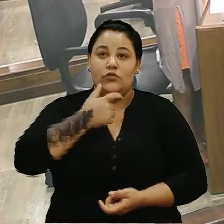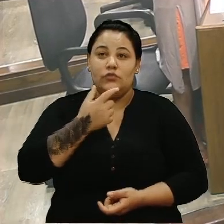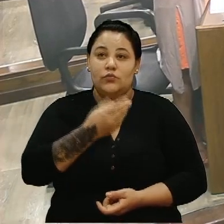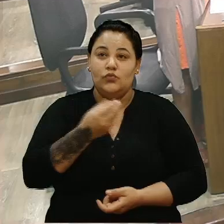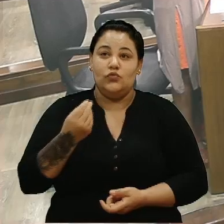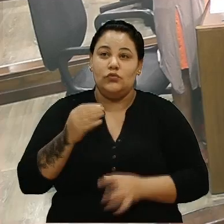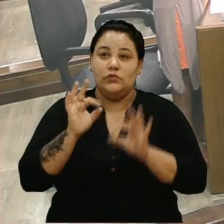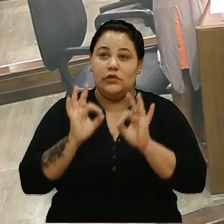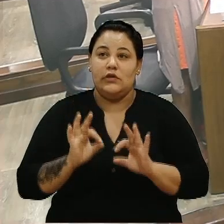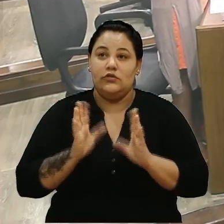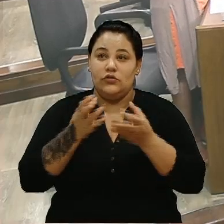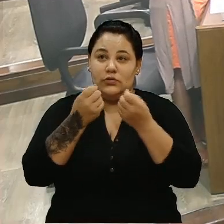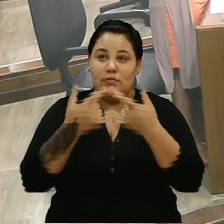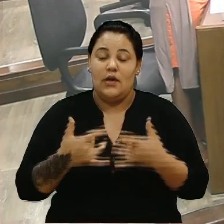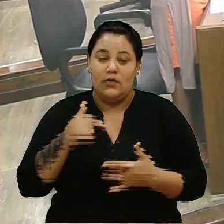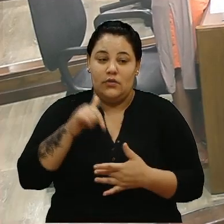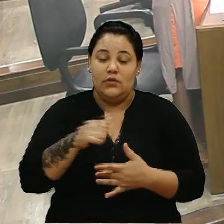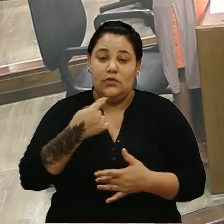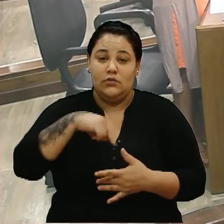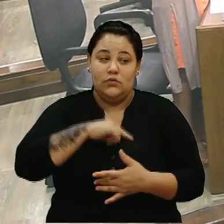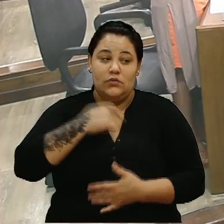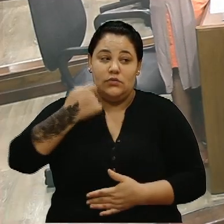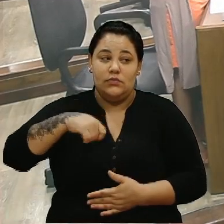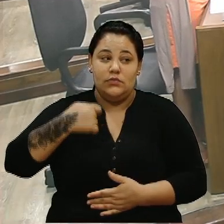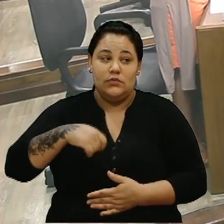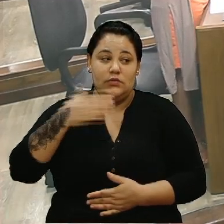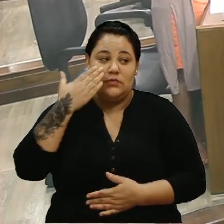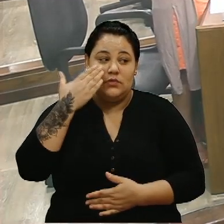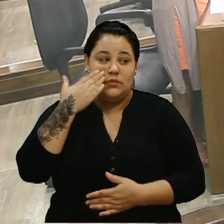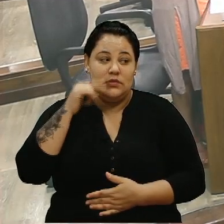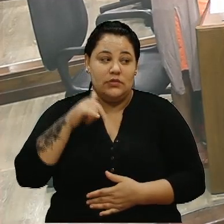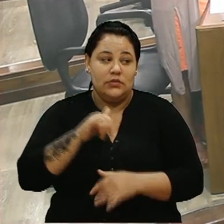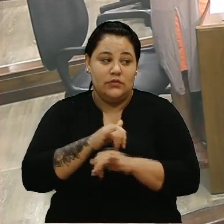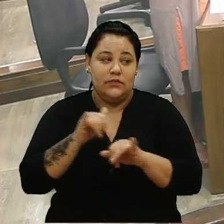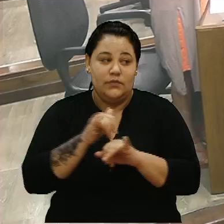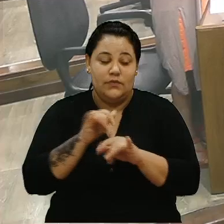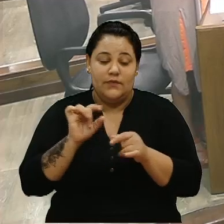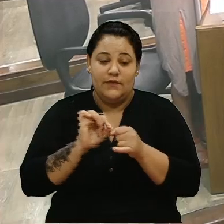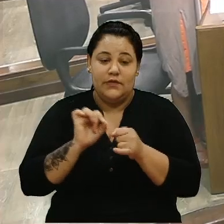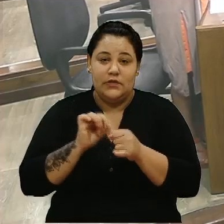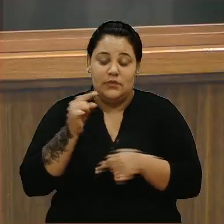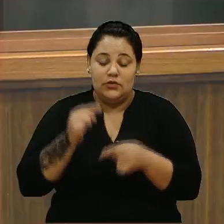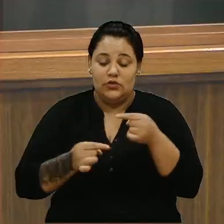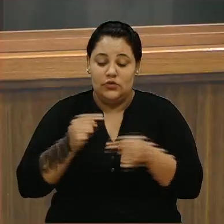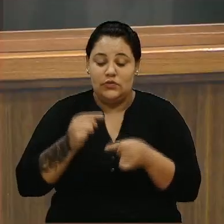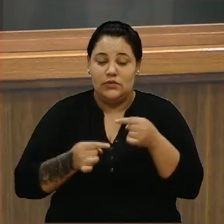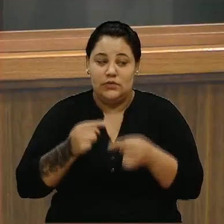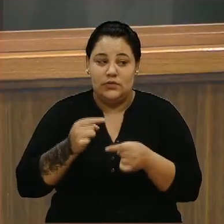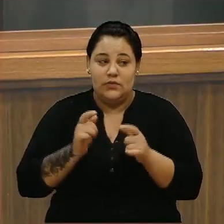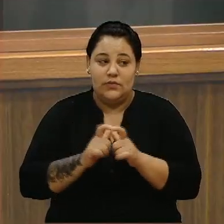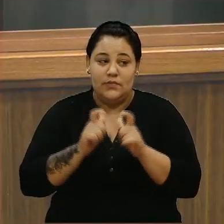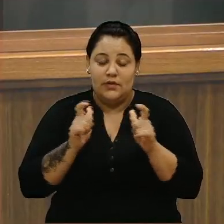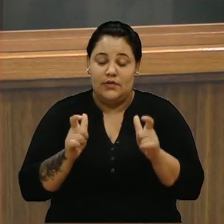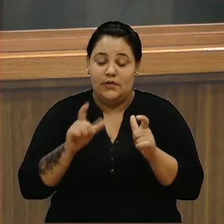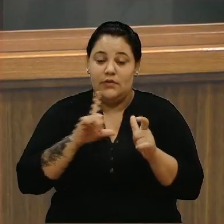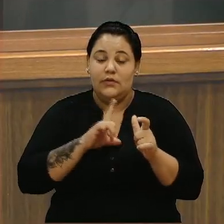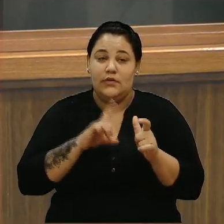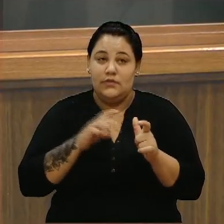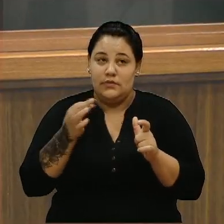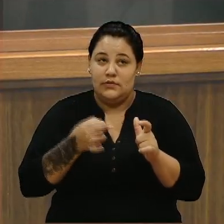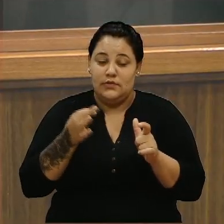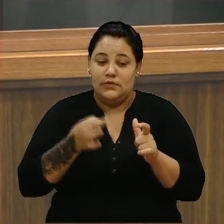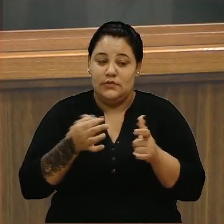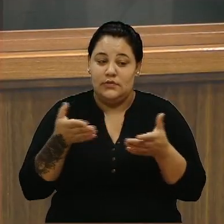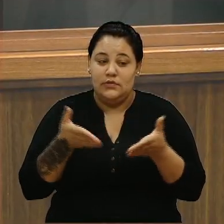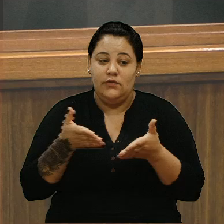nós precisamos saber dessas informações para depois fazer um debate mais ampliado. Sem dúvida, né, agora, 50 anos